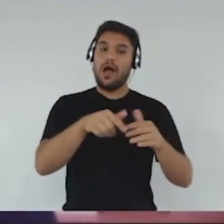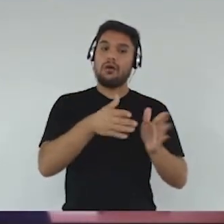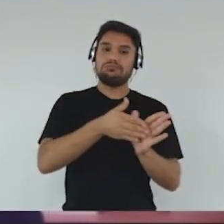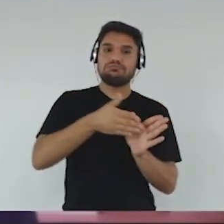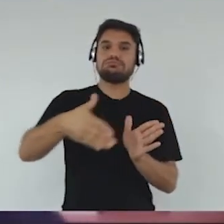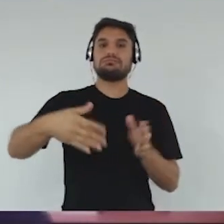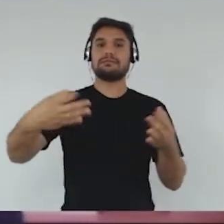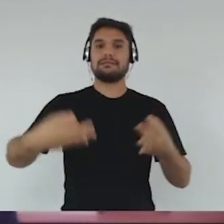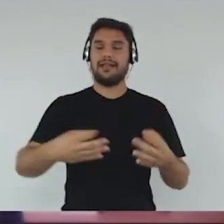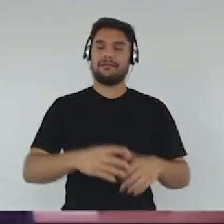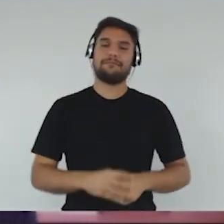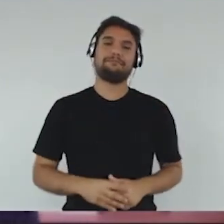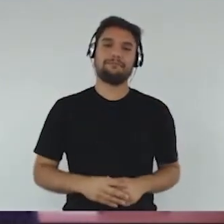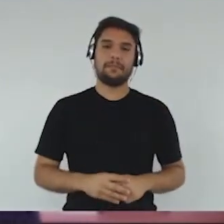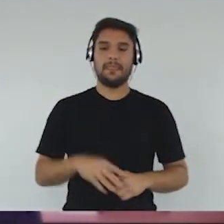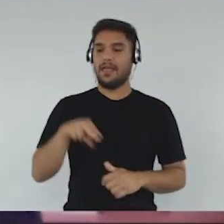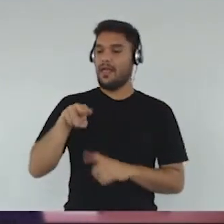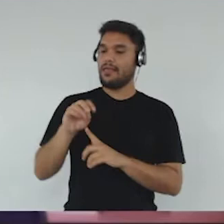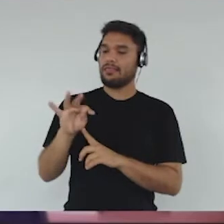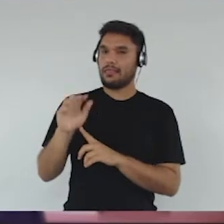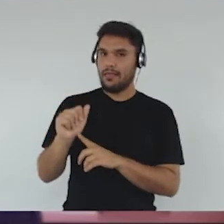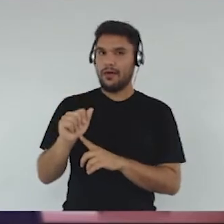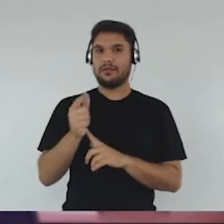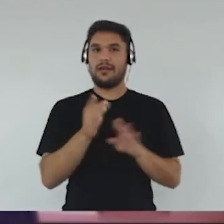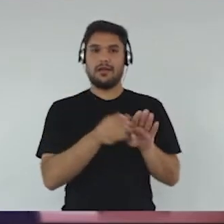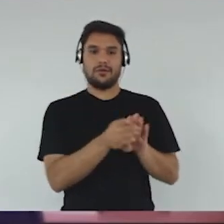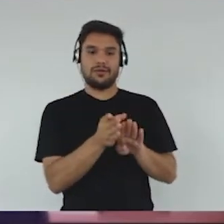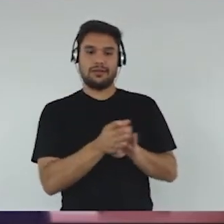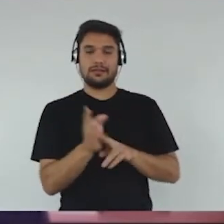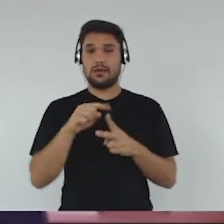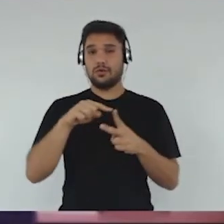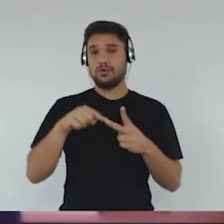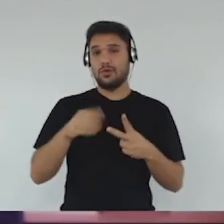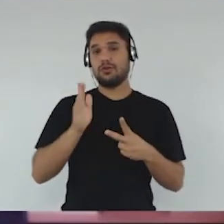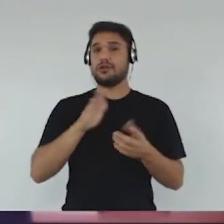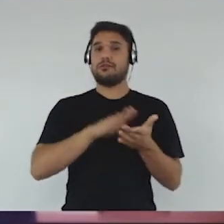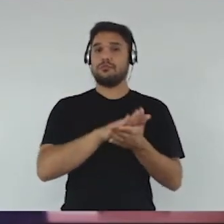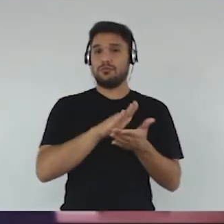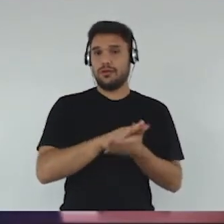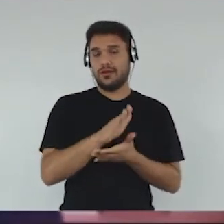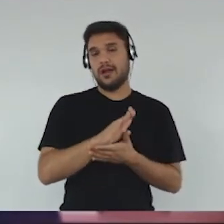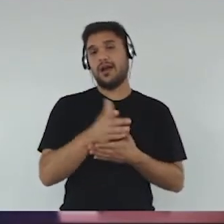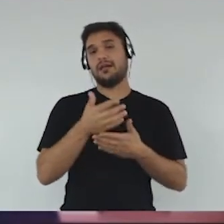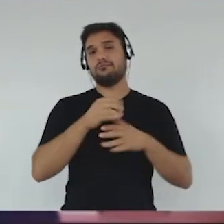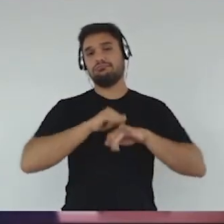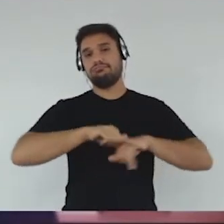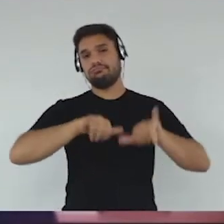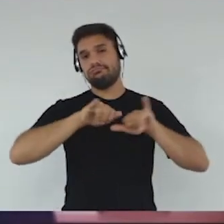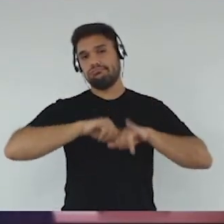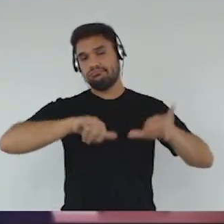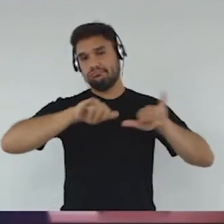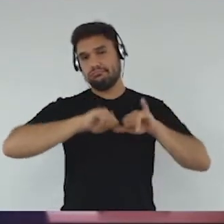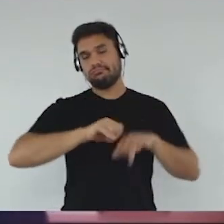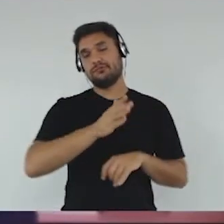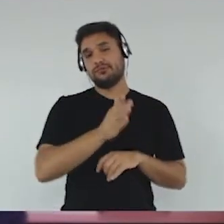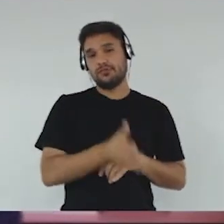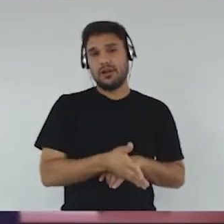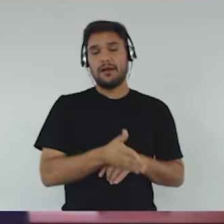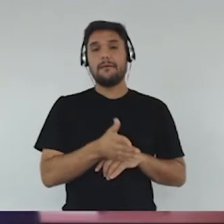legal. Essas notas e essas orientações, publicadas e veiculadas pelas instituições